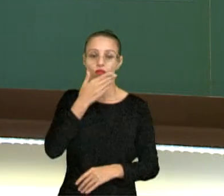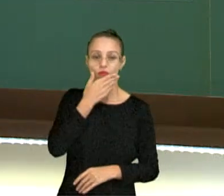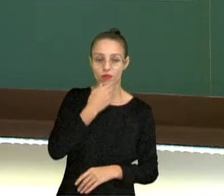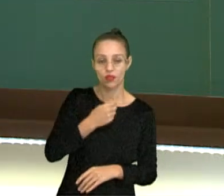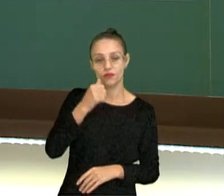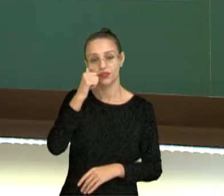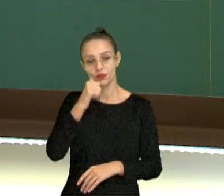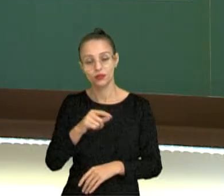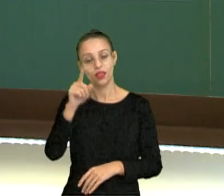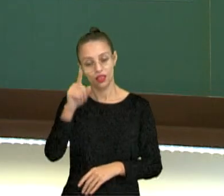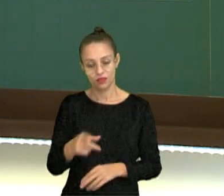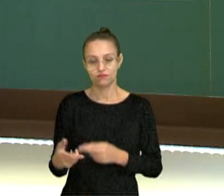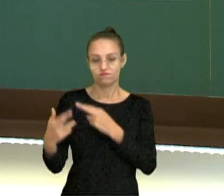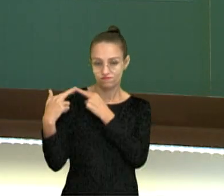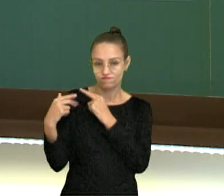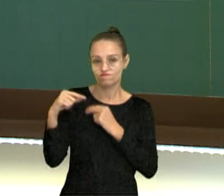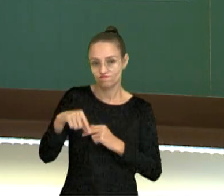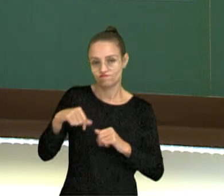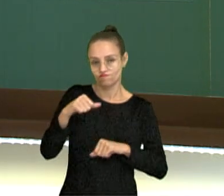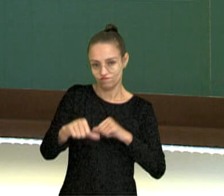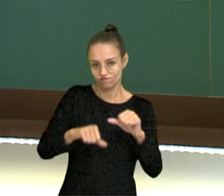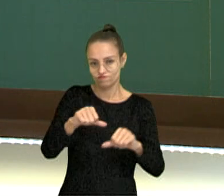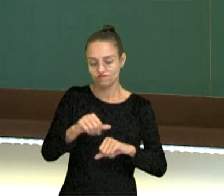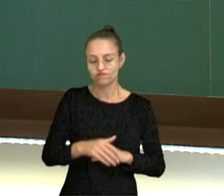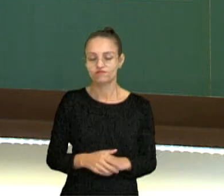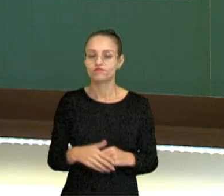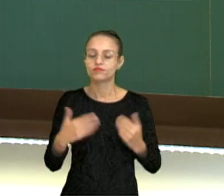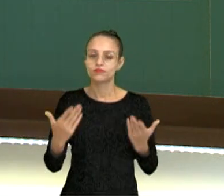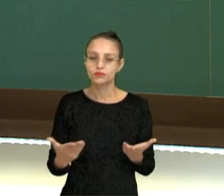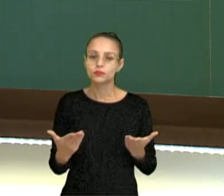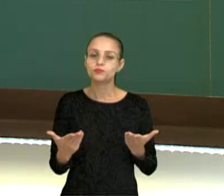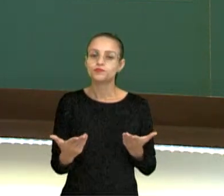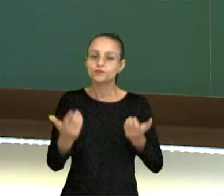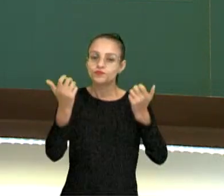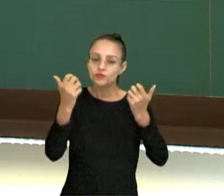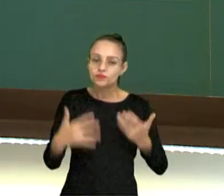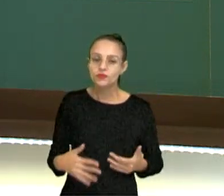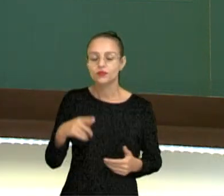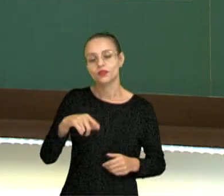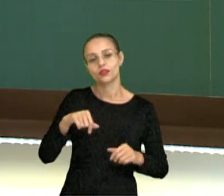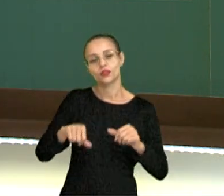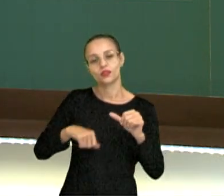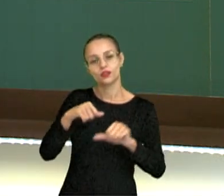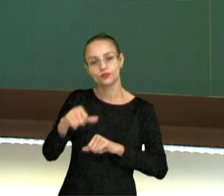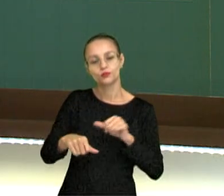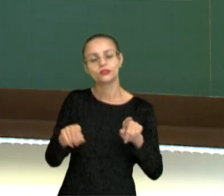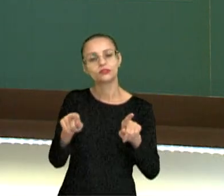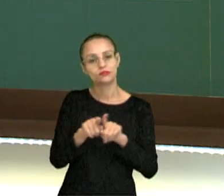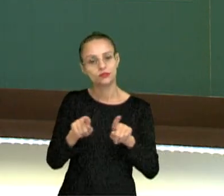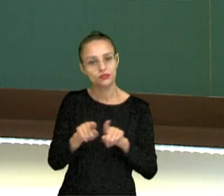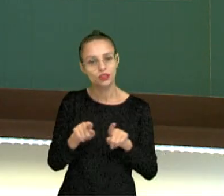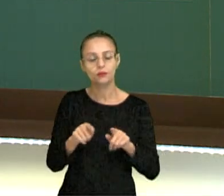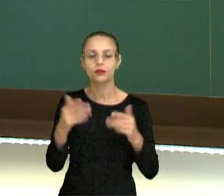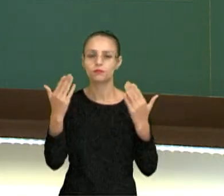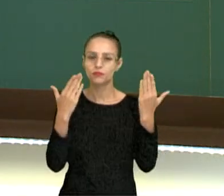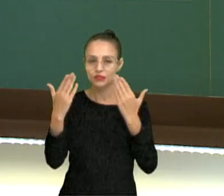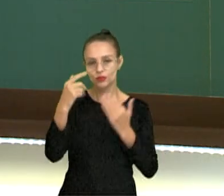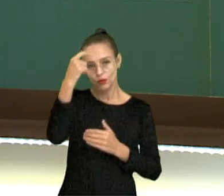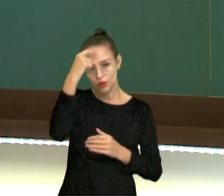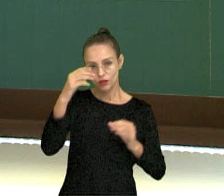feminino são os responsáveis por essa transformação. Então a gente diz que são transformações também